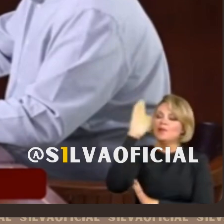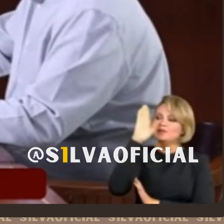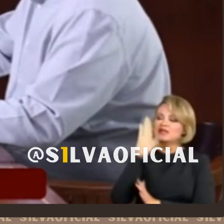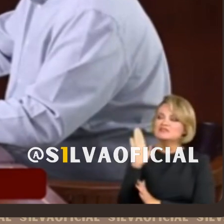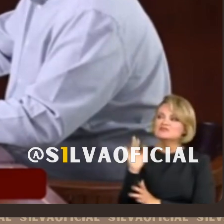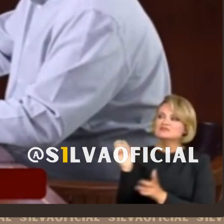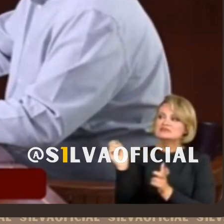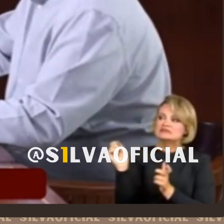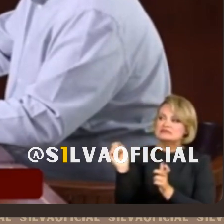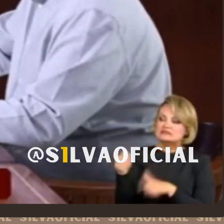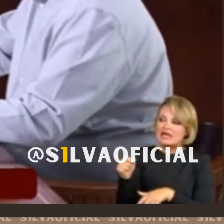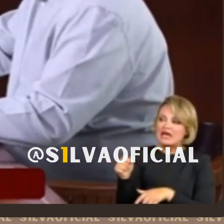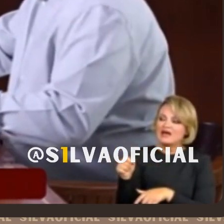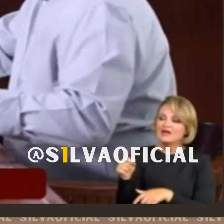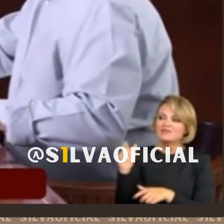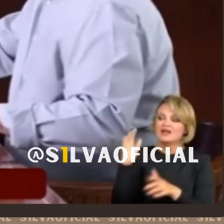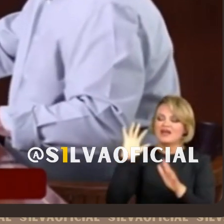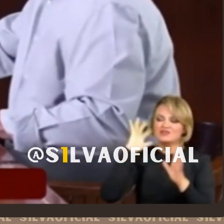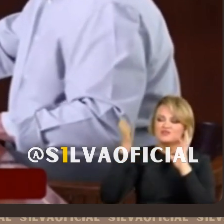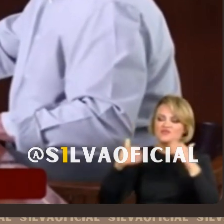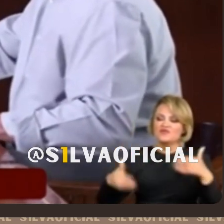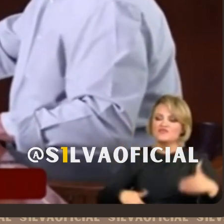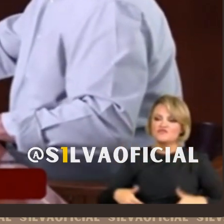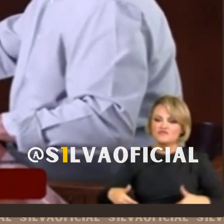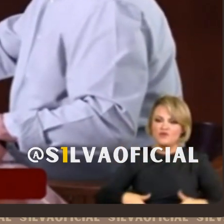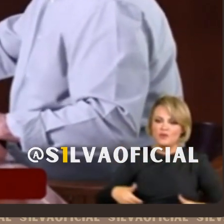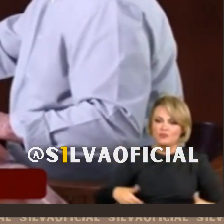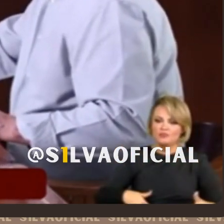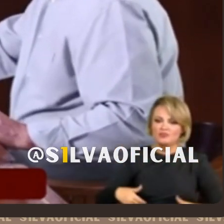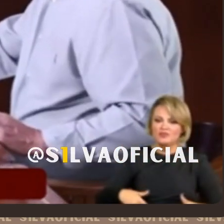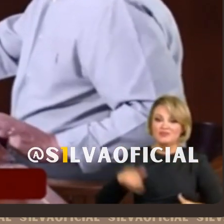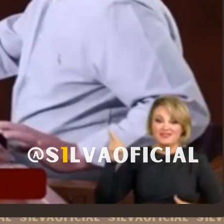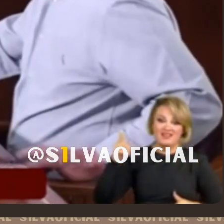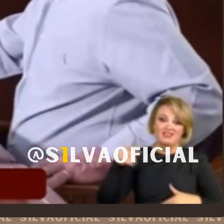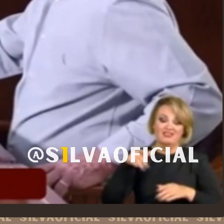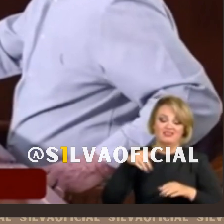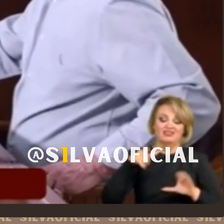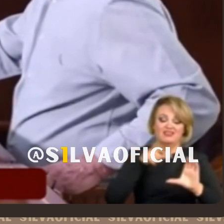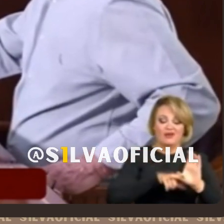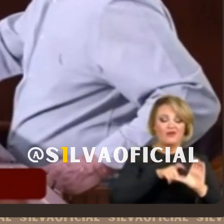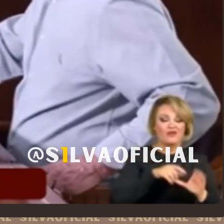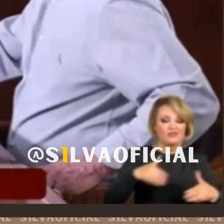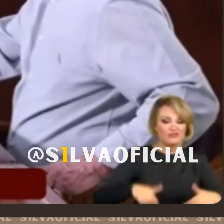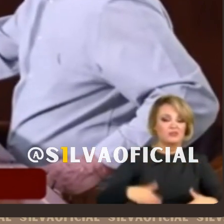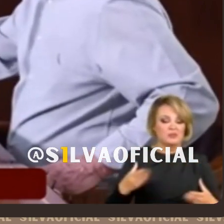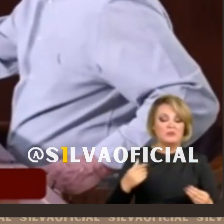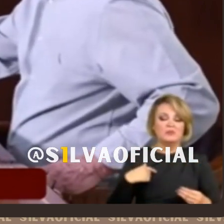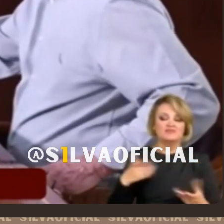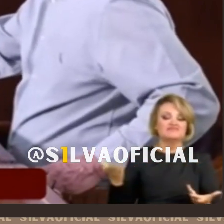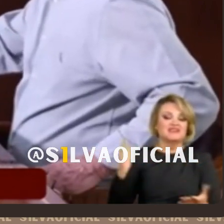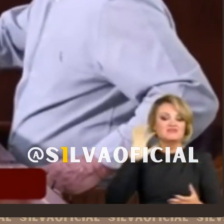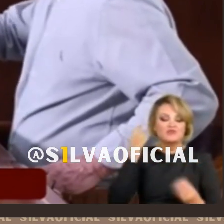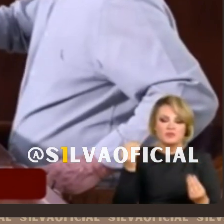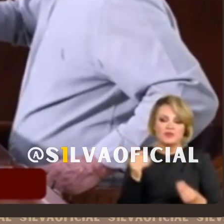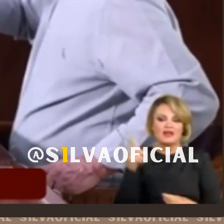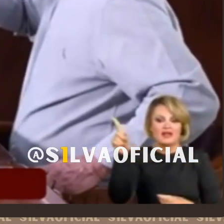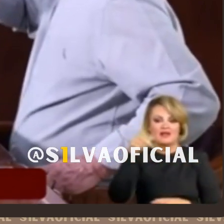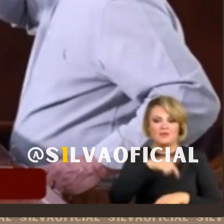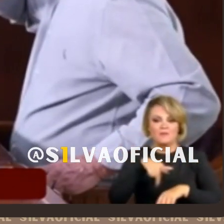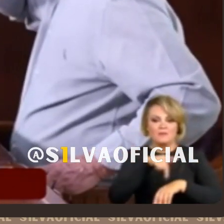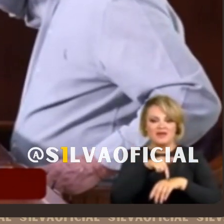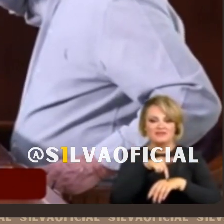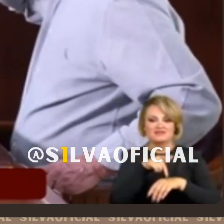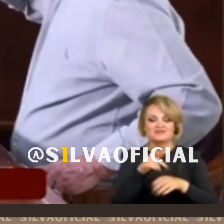já que lá é um problema muito sério. E aí é curioso, até para as pessoas saberem, o pessoal pobre em Angola chama o Lula de que ele pai grande.